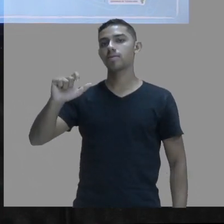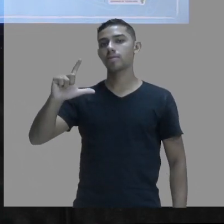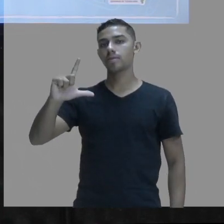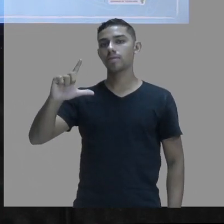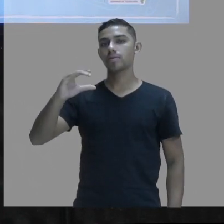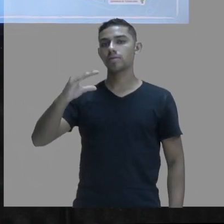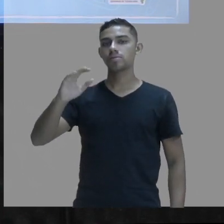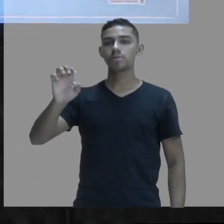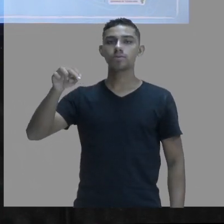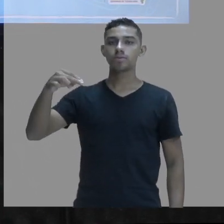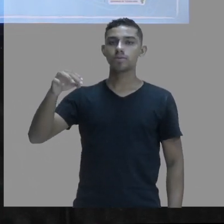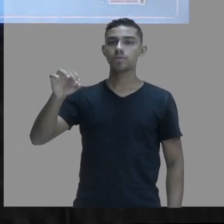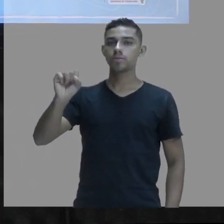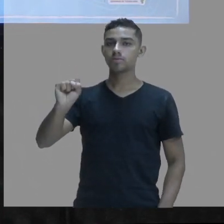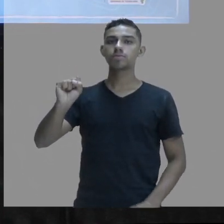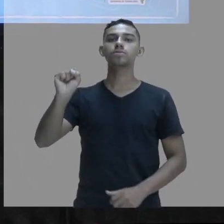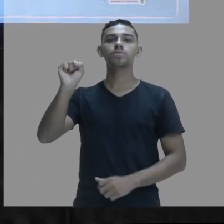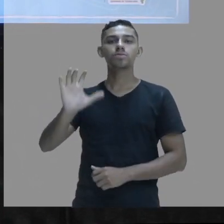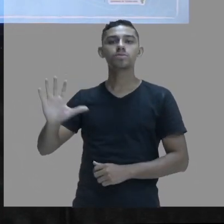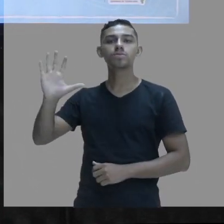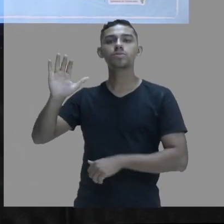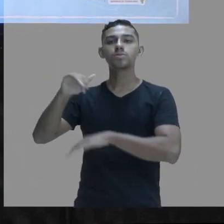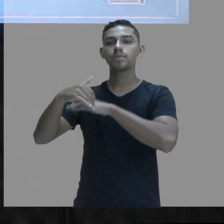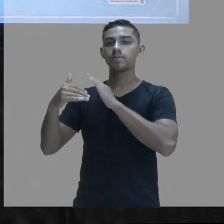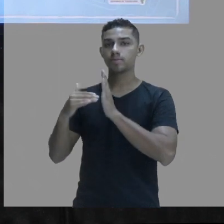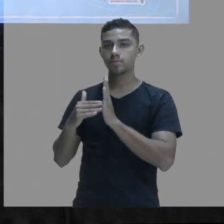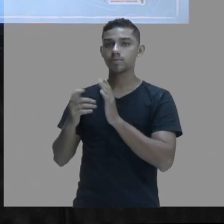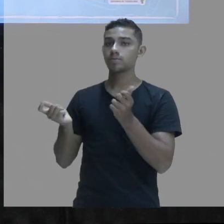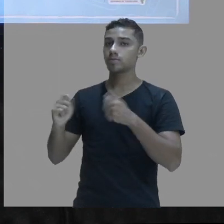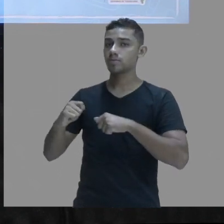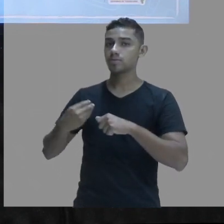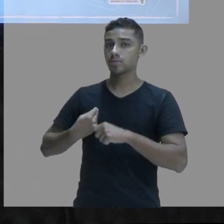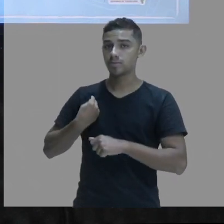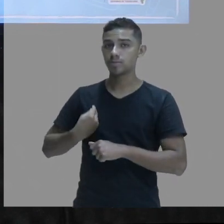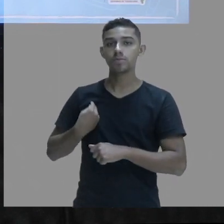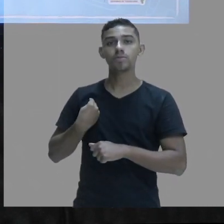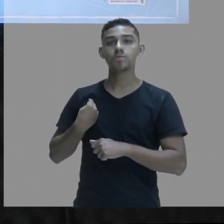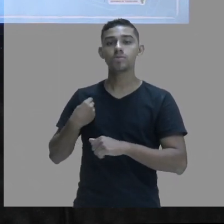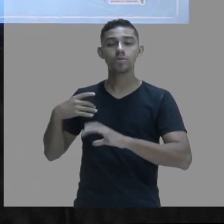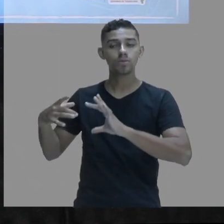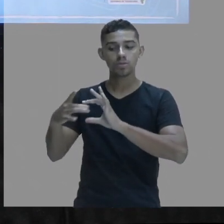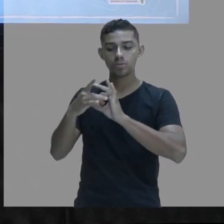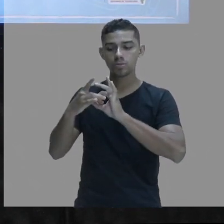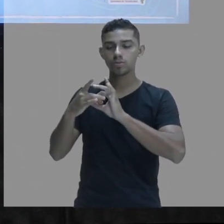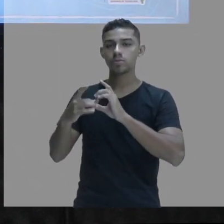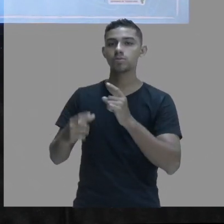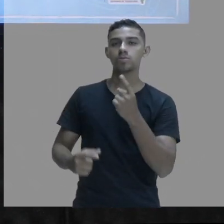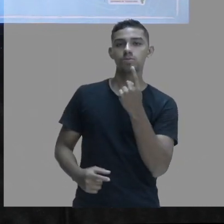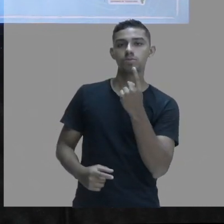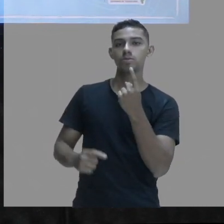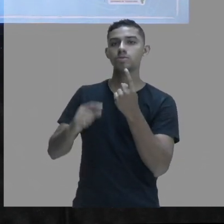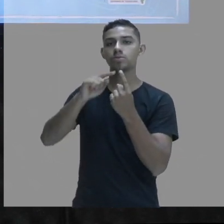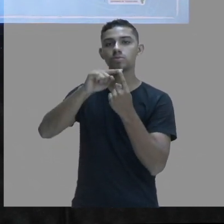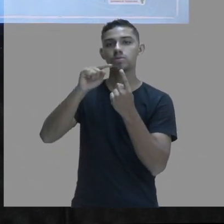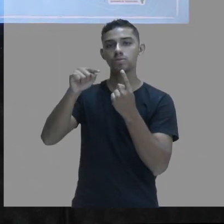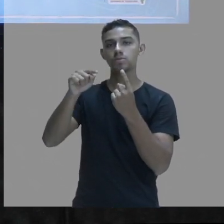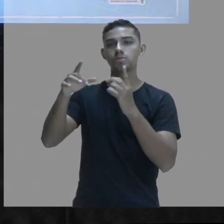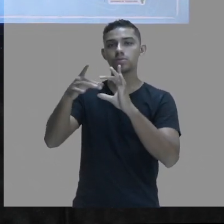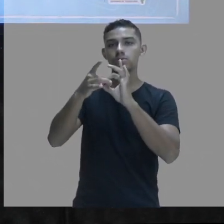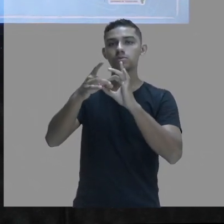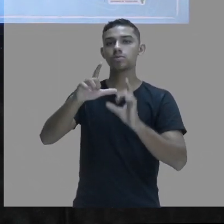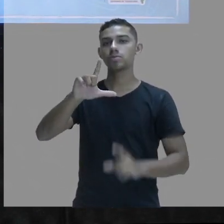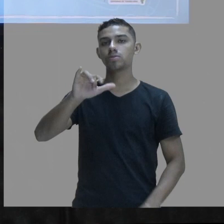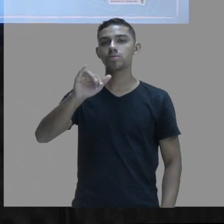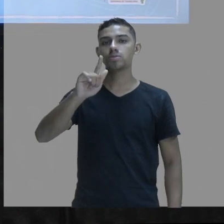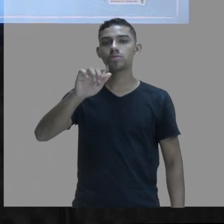Observe que em todos os casos, nós temos a presença de somente uma ligação dupla. A fórmula